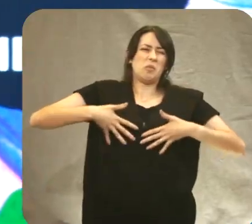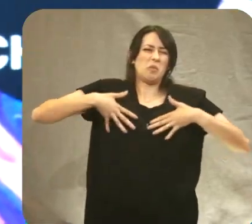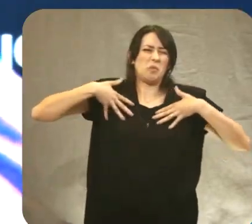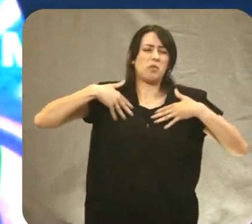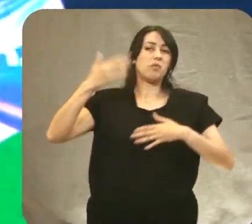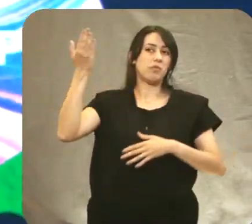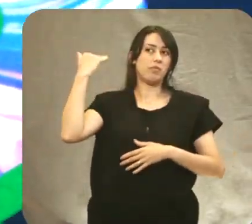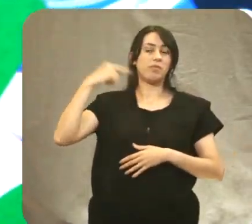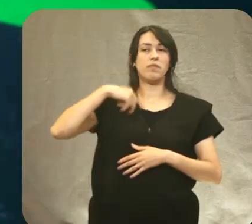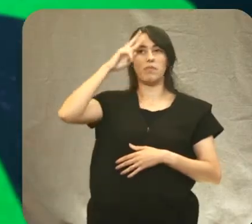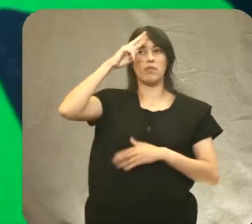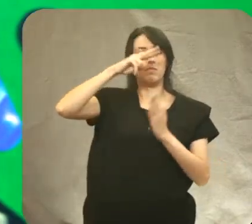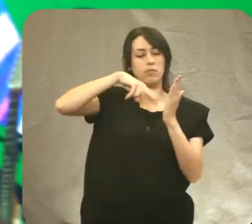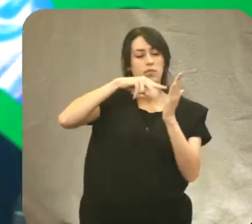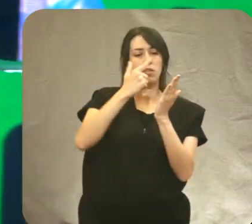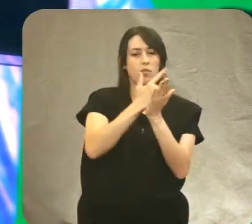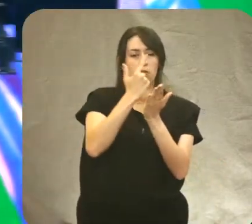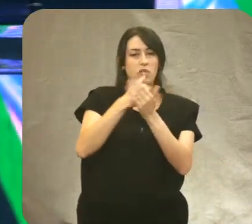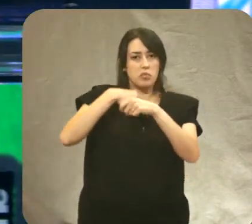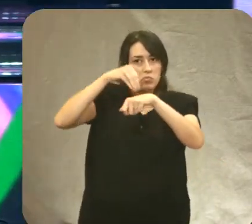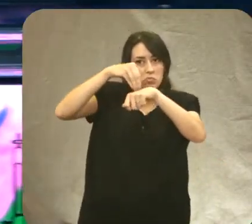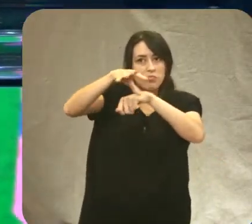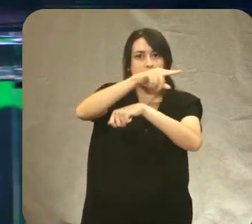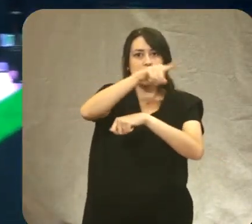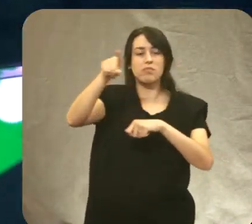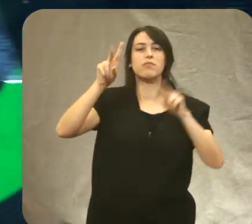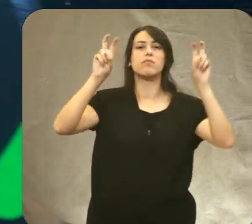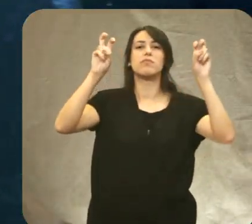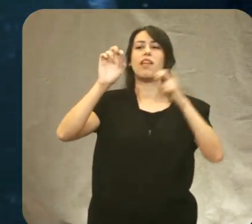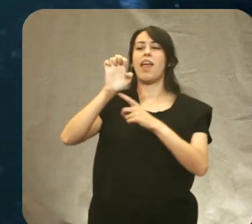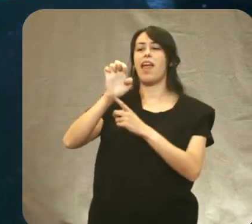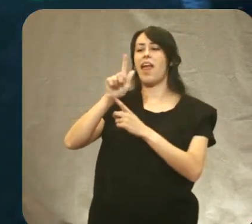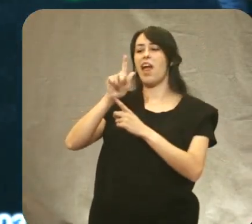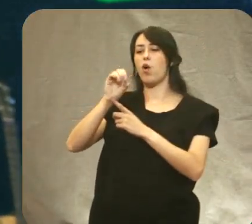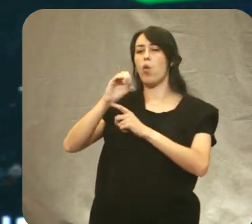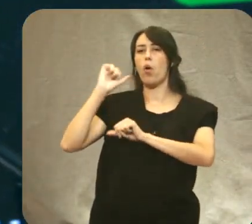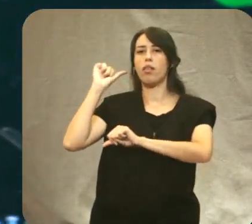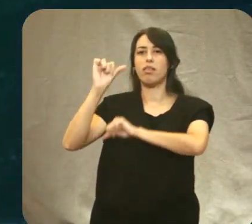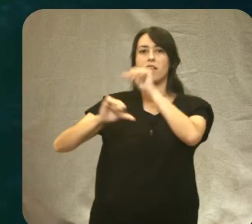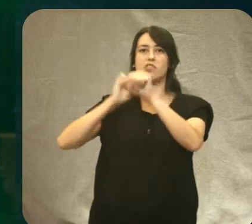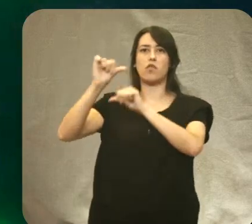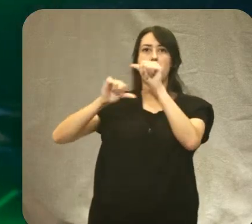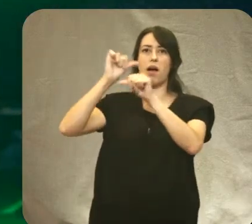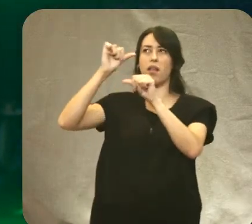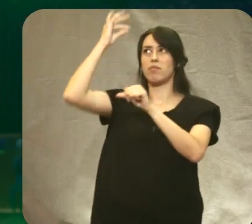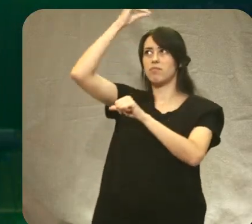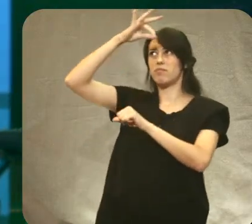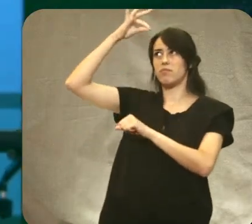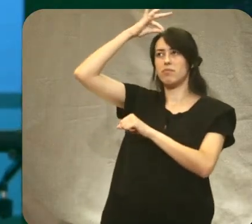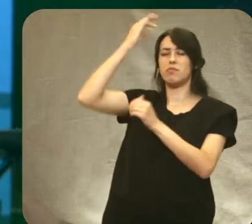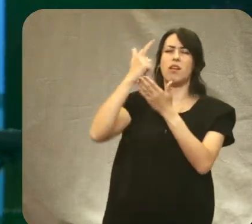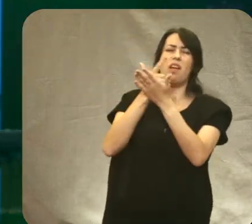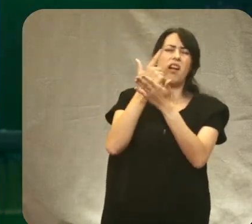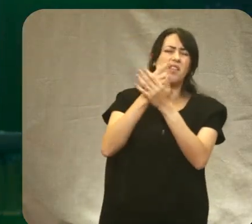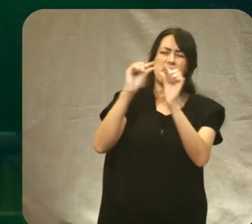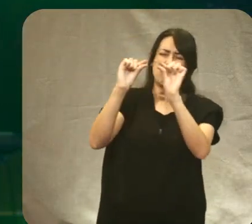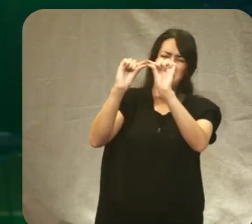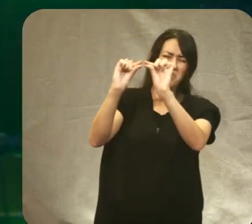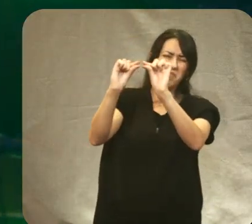que eu li há um tempo e recomendo aqui, Ego Transformado pelo Espírito. Quem já leu esse livro? Se você não gosta de ler, é fácil, porque ele é bem